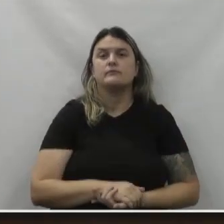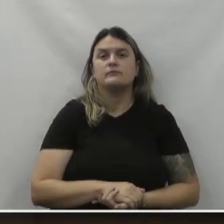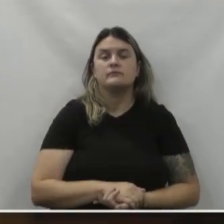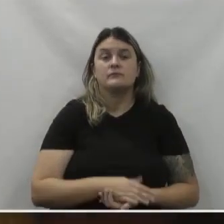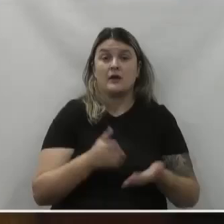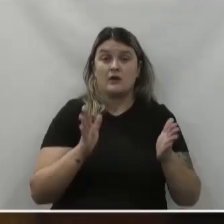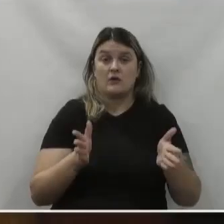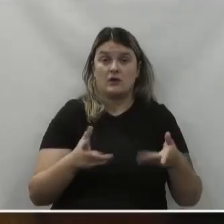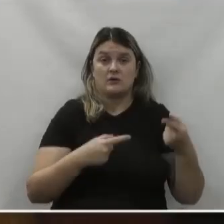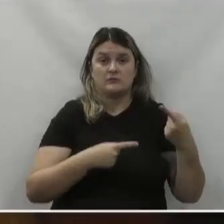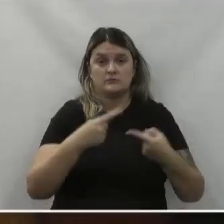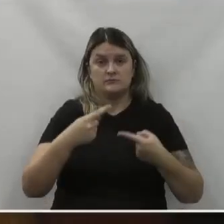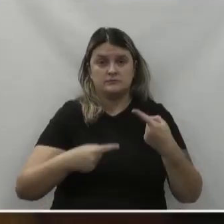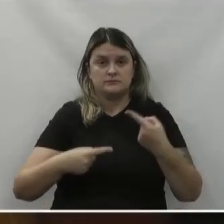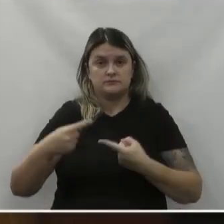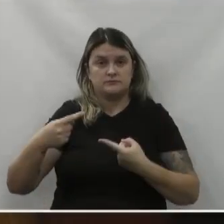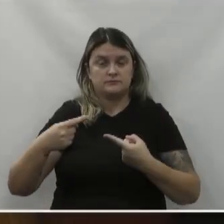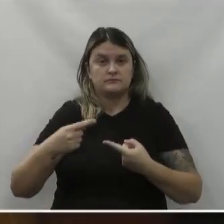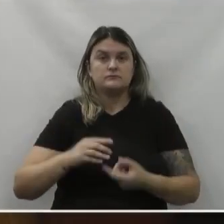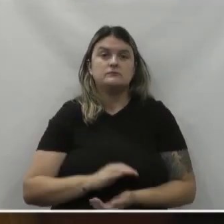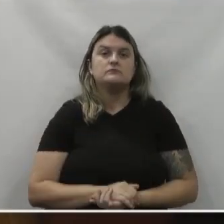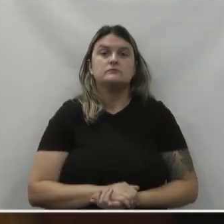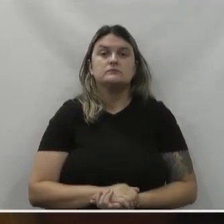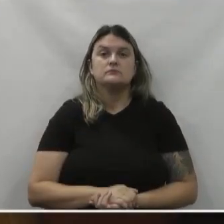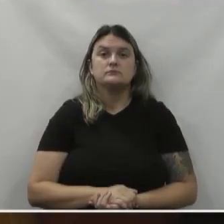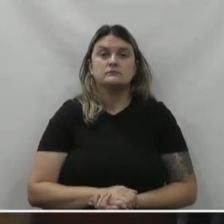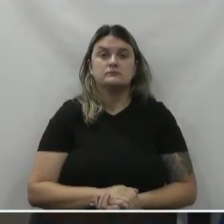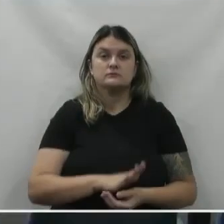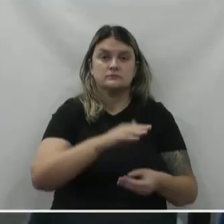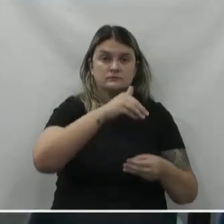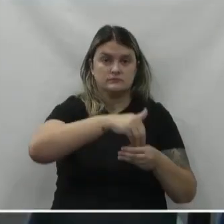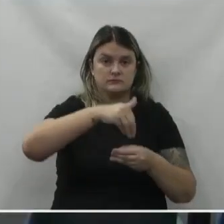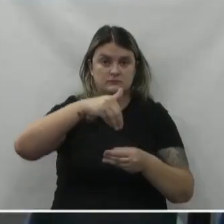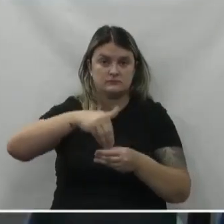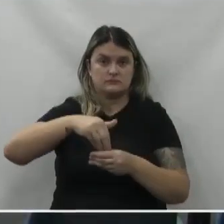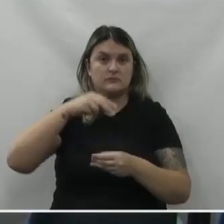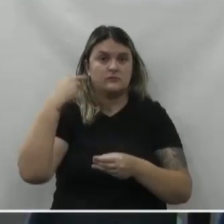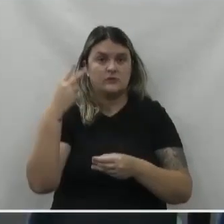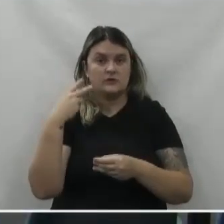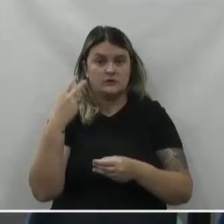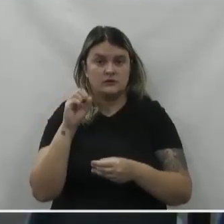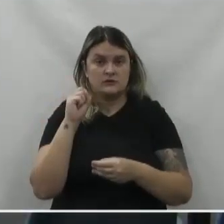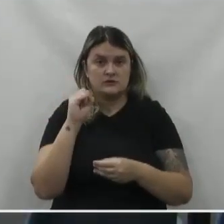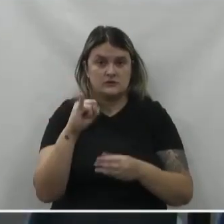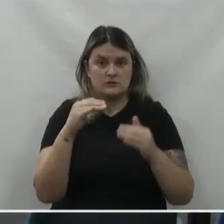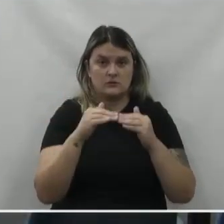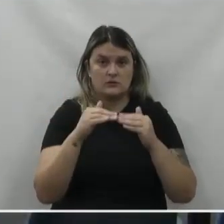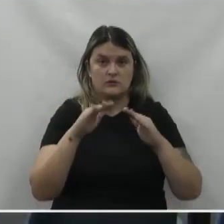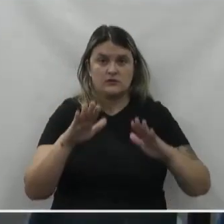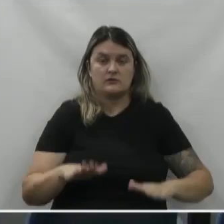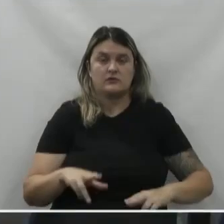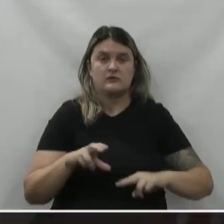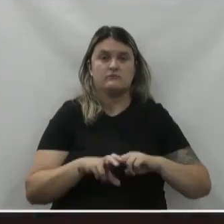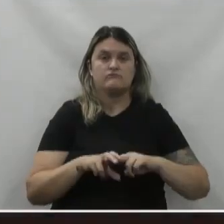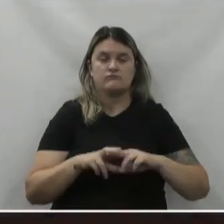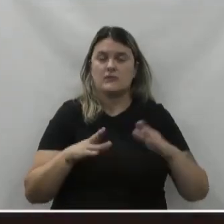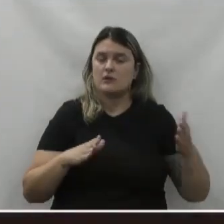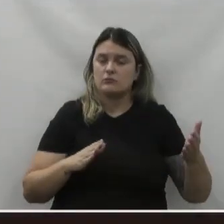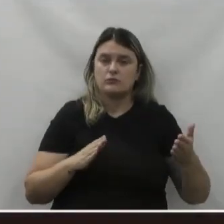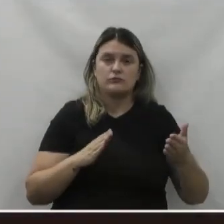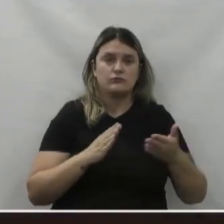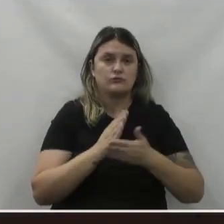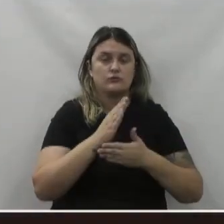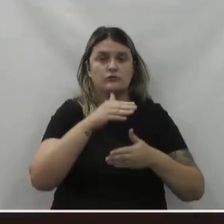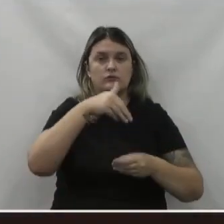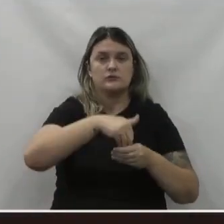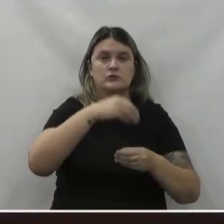Em discussão? Em votação. Senhores vereadores que aprovam, permaneçam como estão. Aprovado. Votação